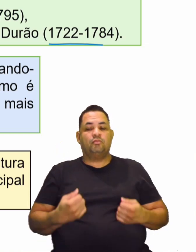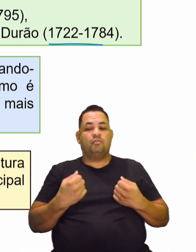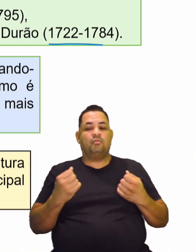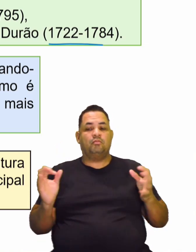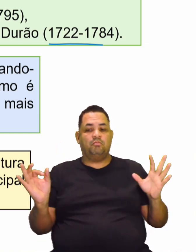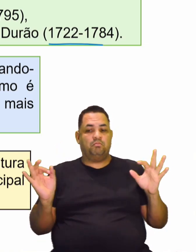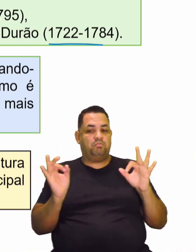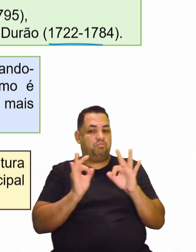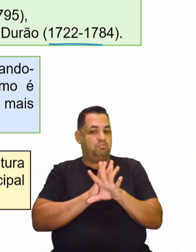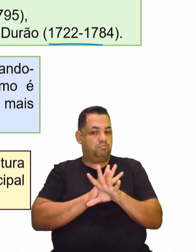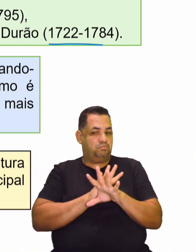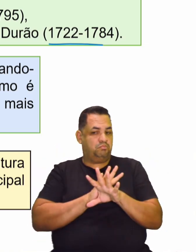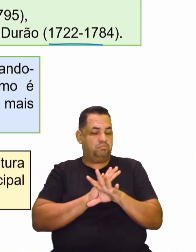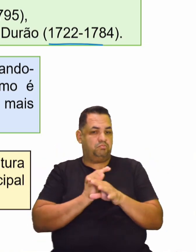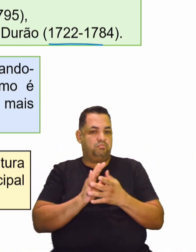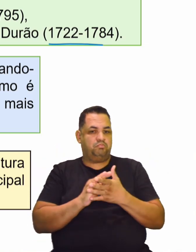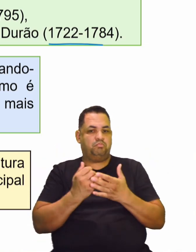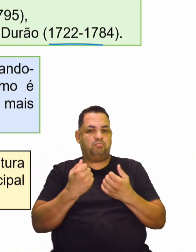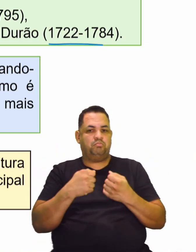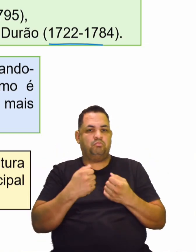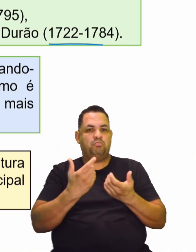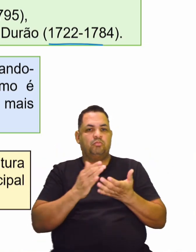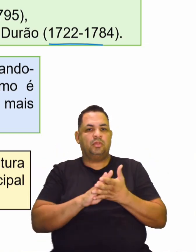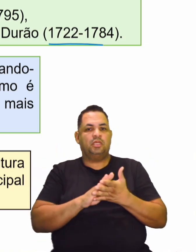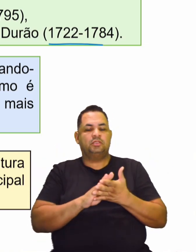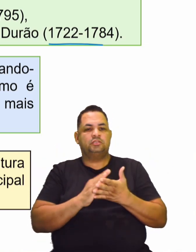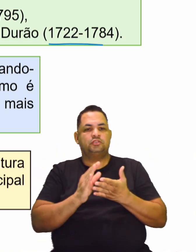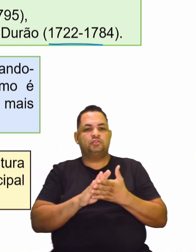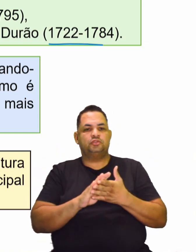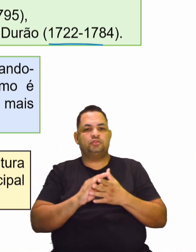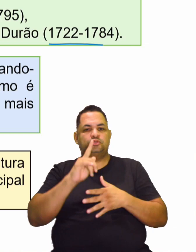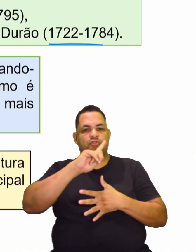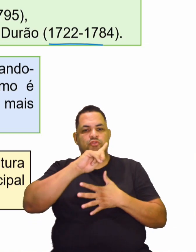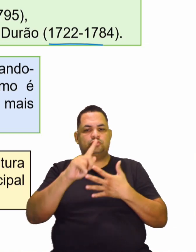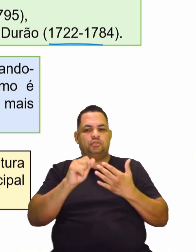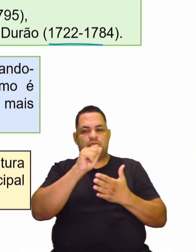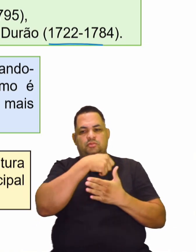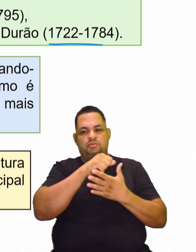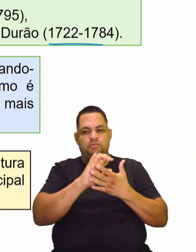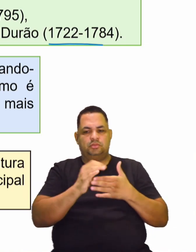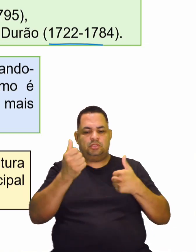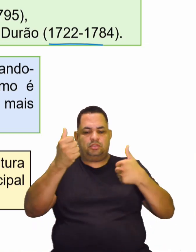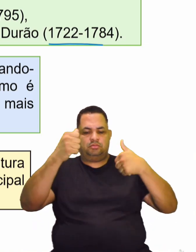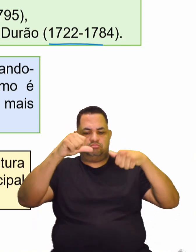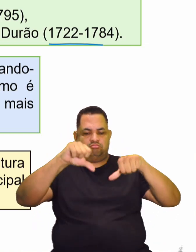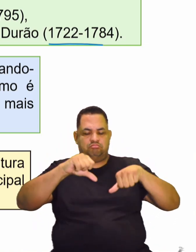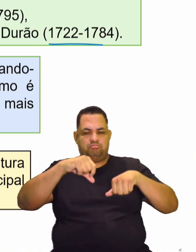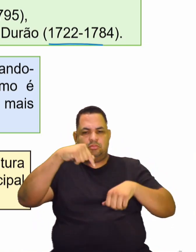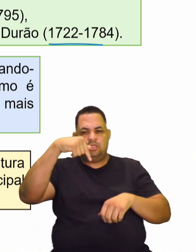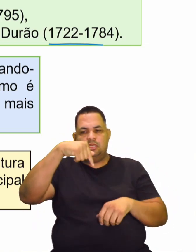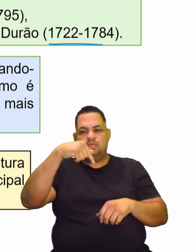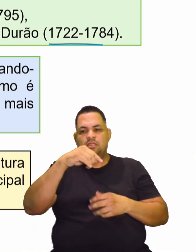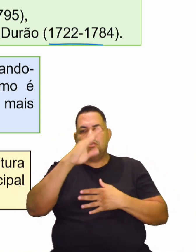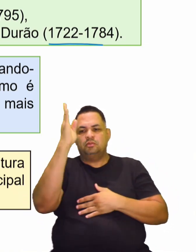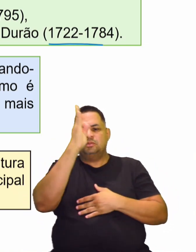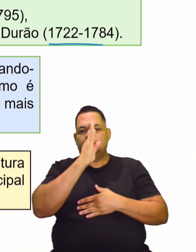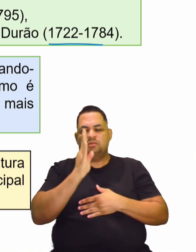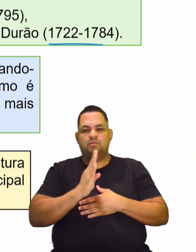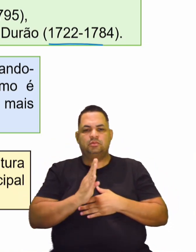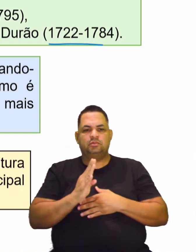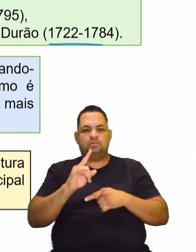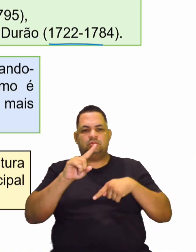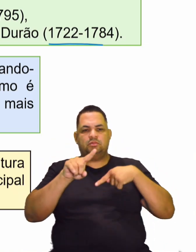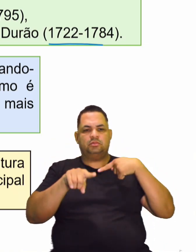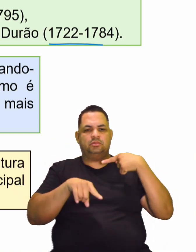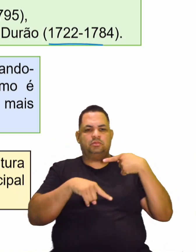houve decadência desse estilo, né, de escrita, desse gênero de escrita, que são as epopeias ou poemas épicos. Logo